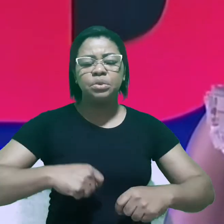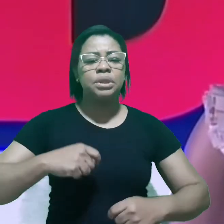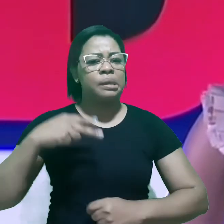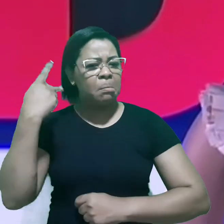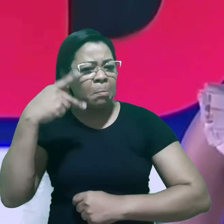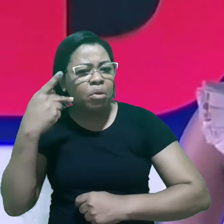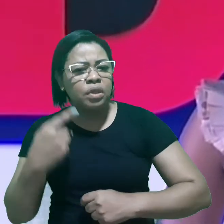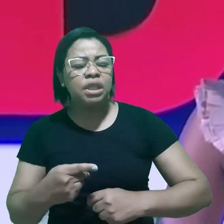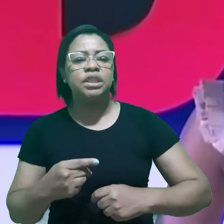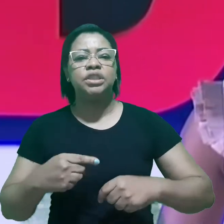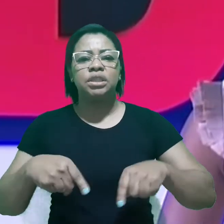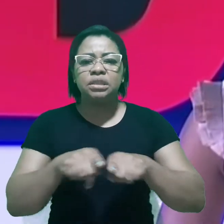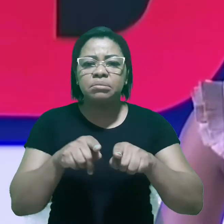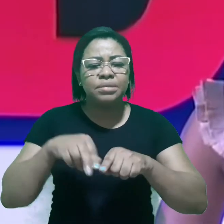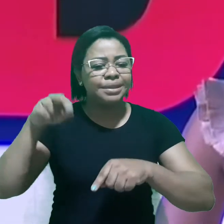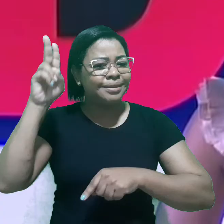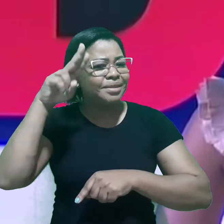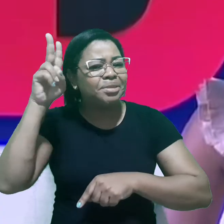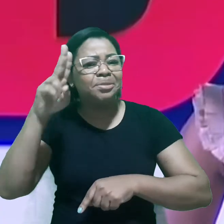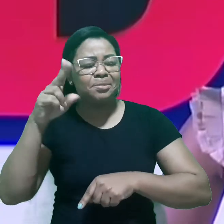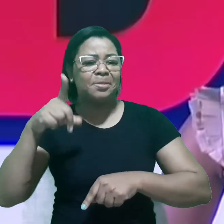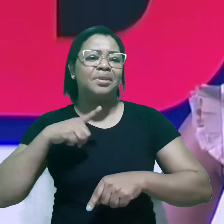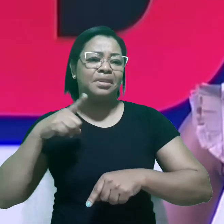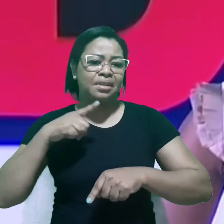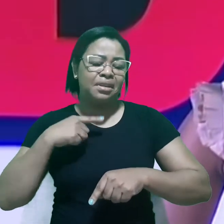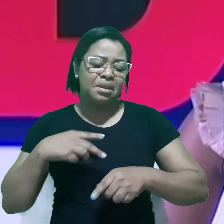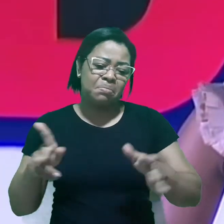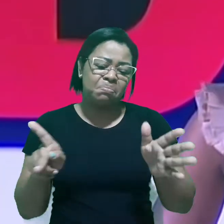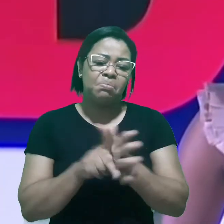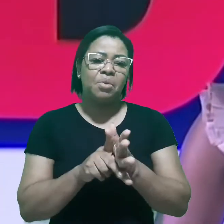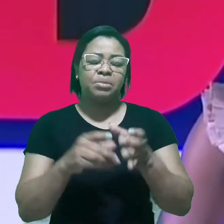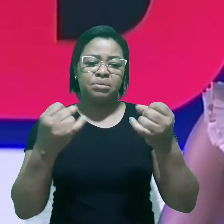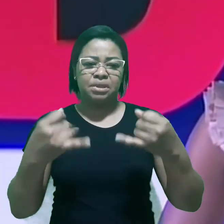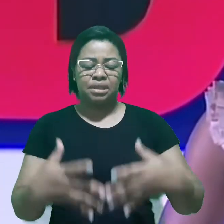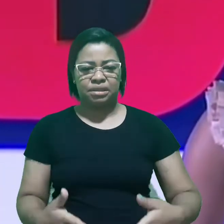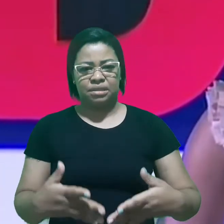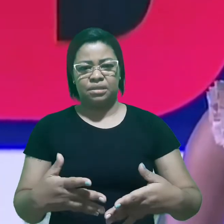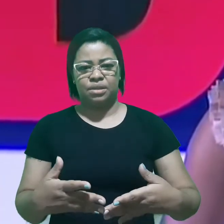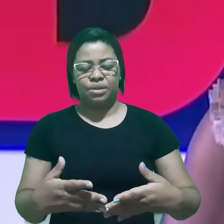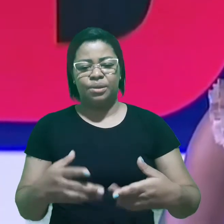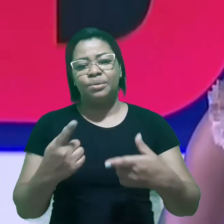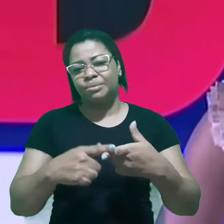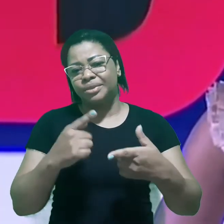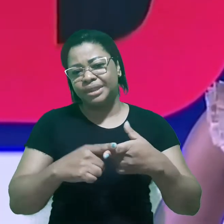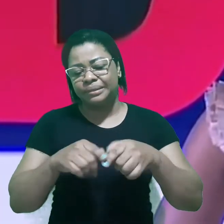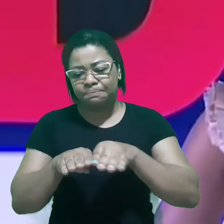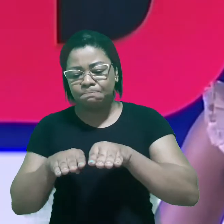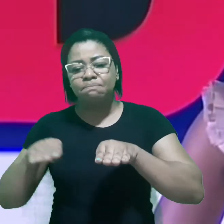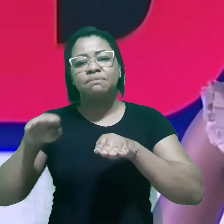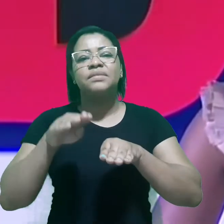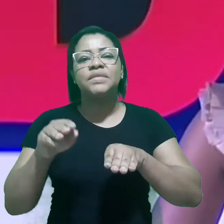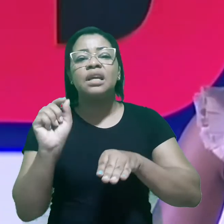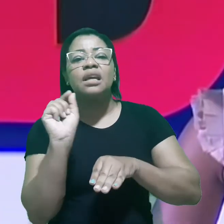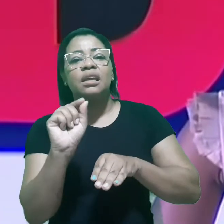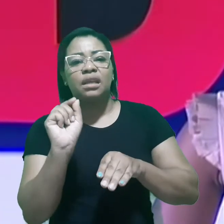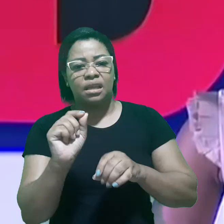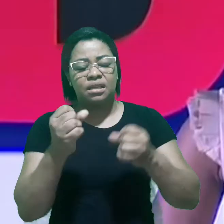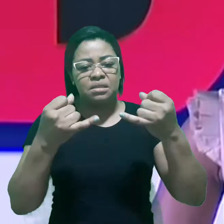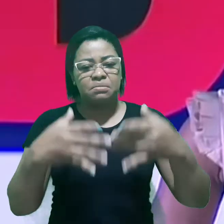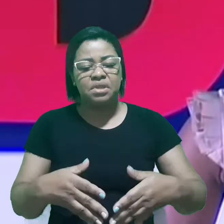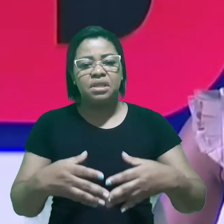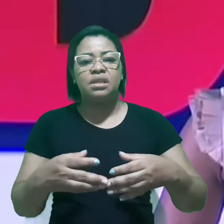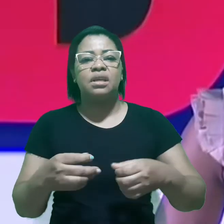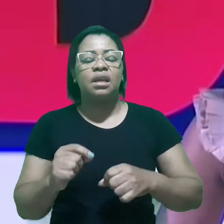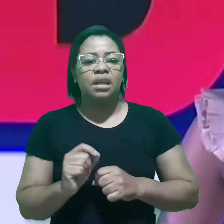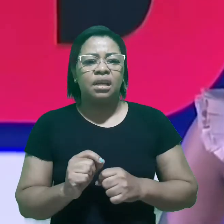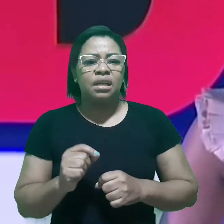princípio do Nkali. Como são contadas, quem as conta, quando contam e quantas histórias são contadas. Tudo